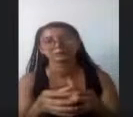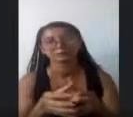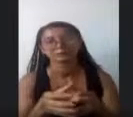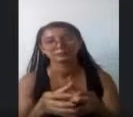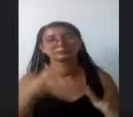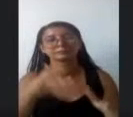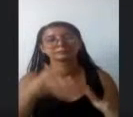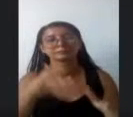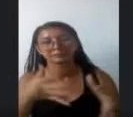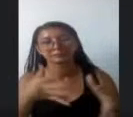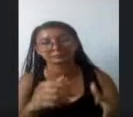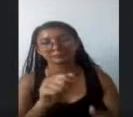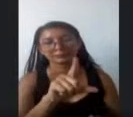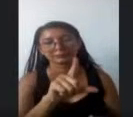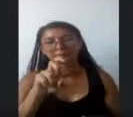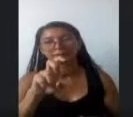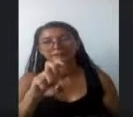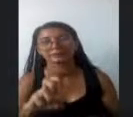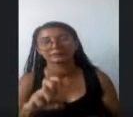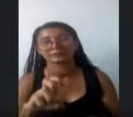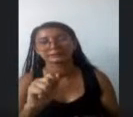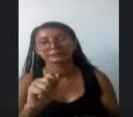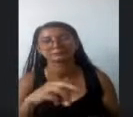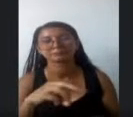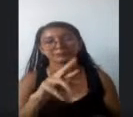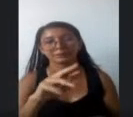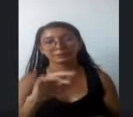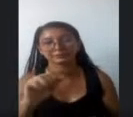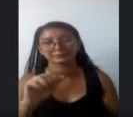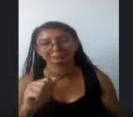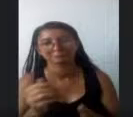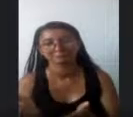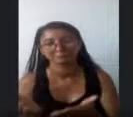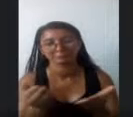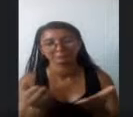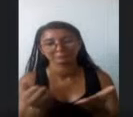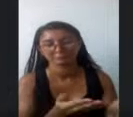Márcia, e passa a bola agora para a Kécio.